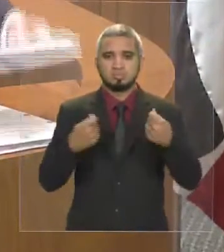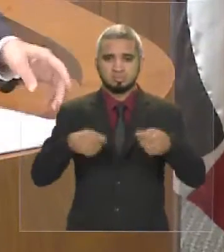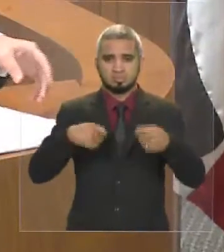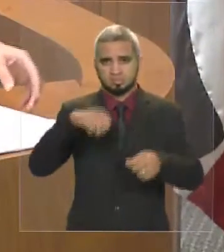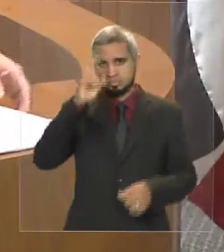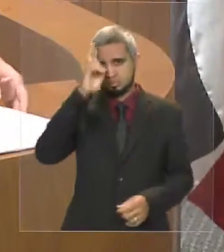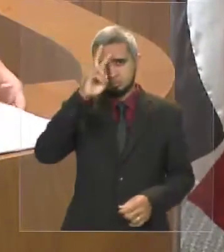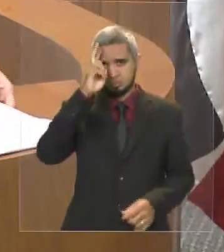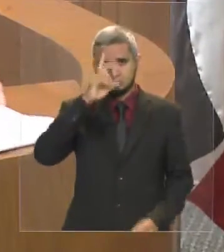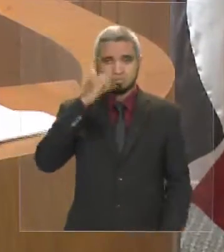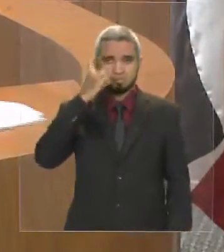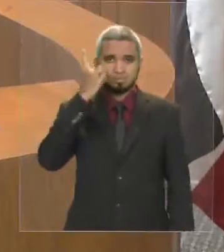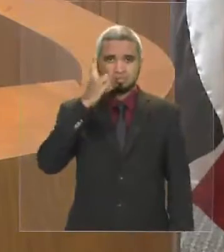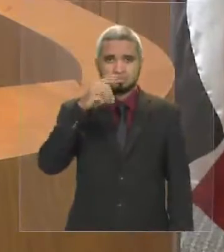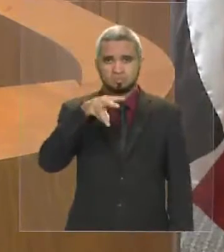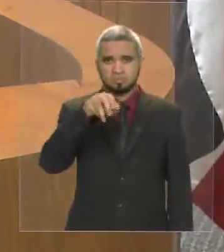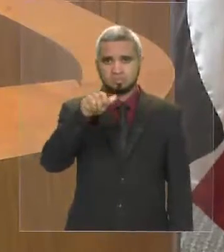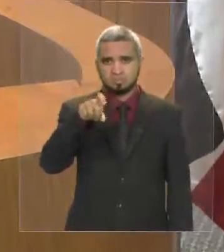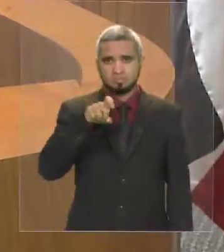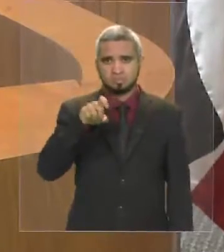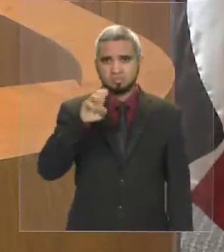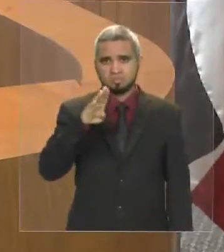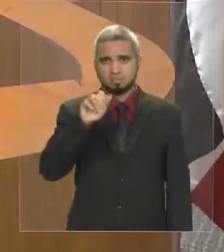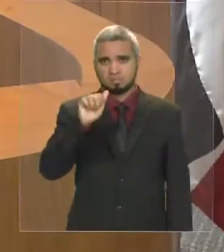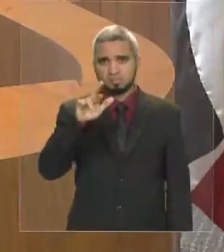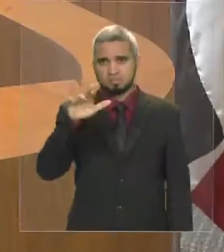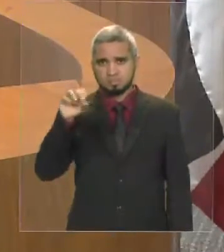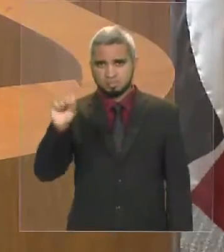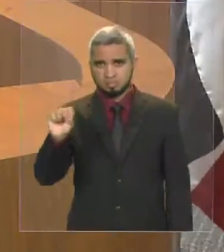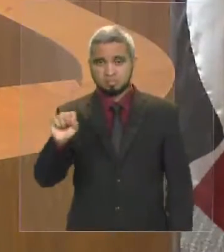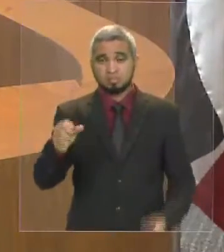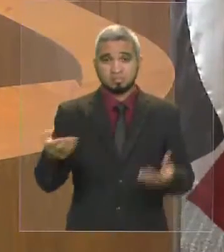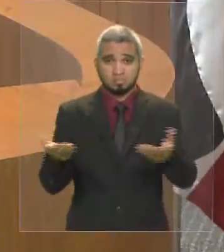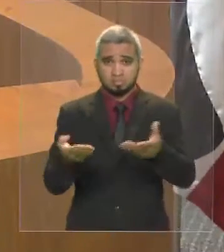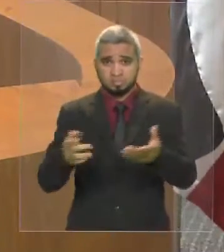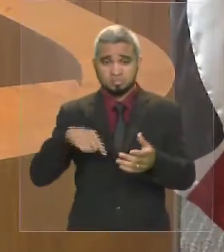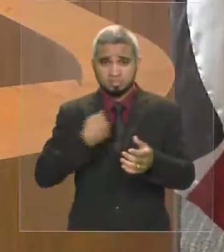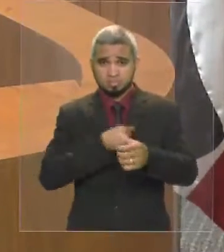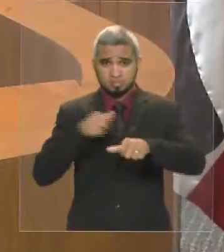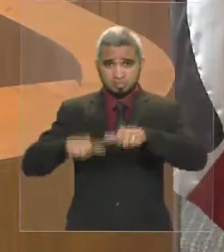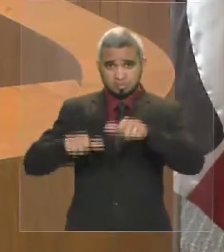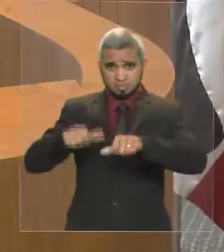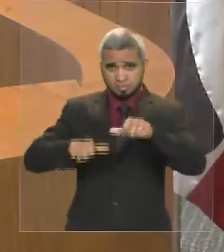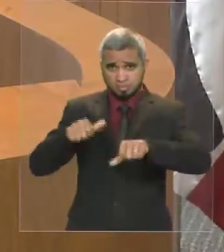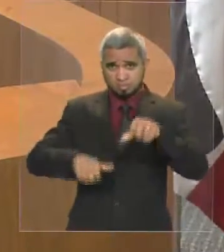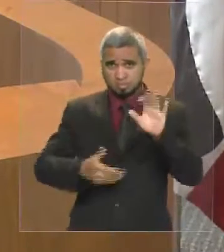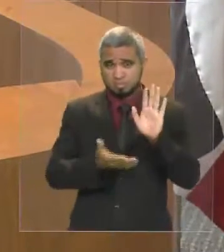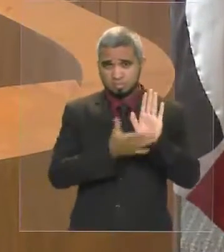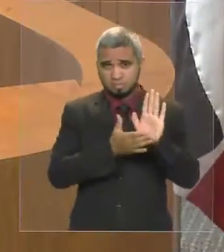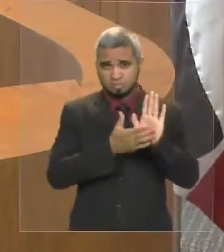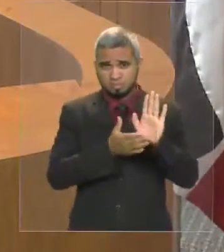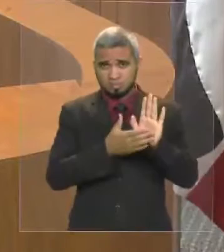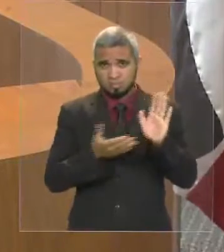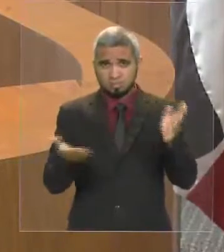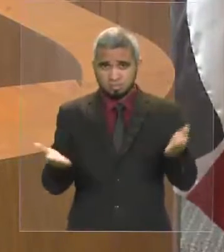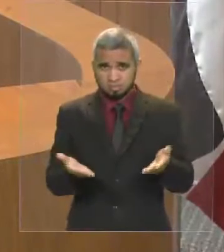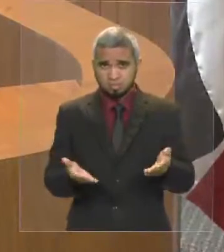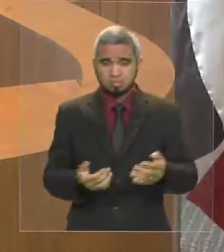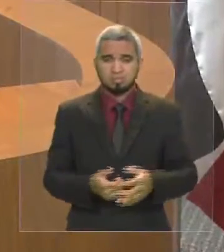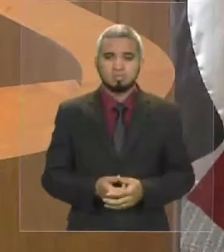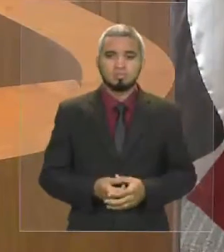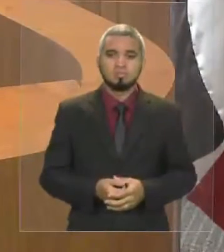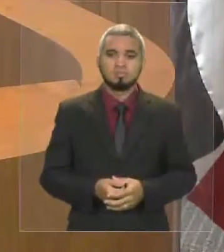Max Barros, que o que nós estamos fazendo ao apreciar essa matéria na manhã de hoje é